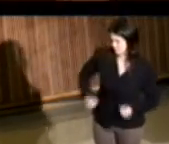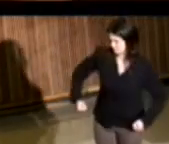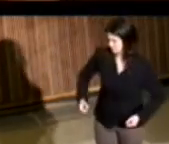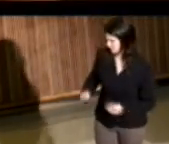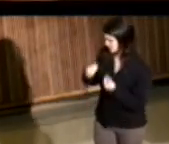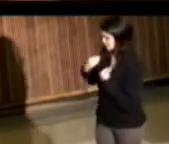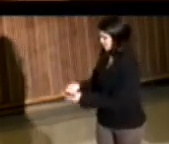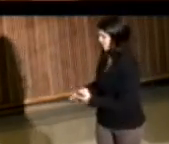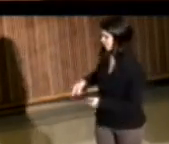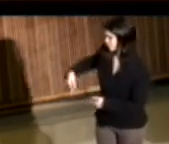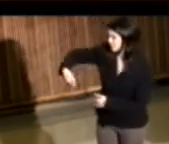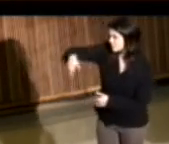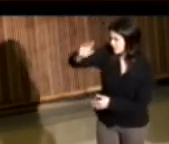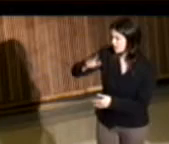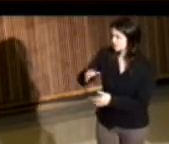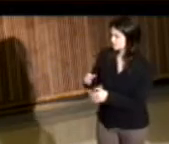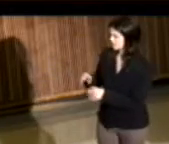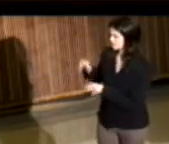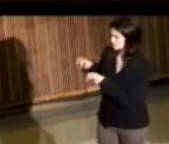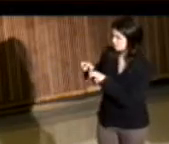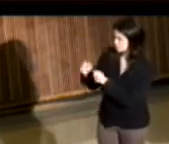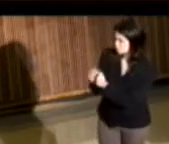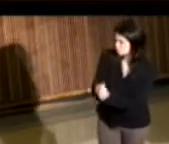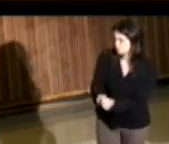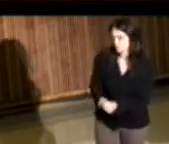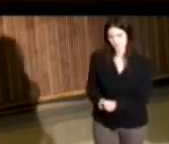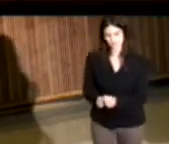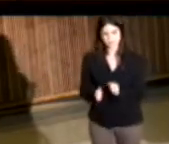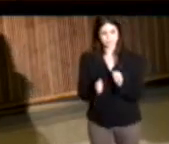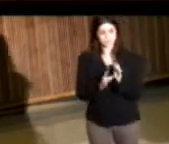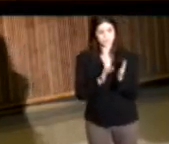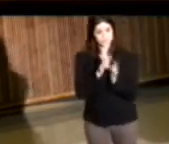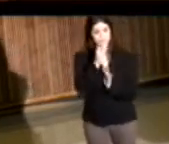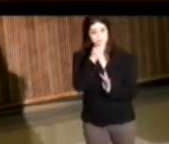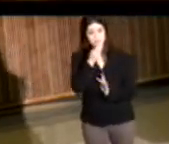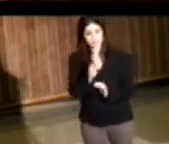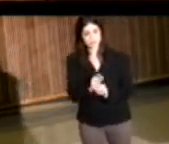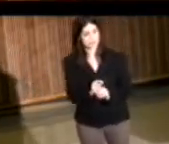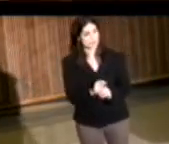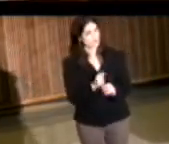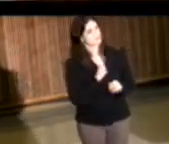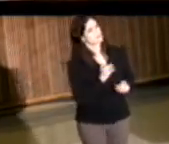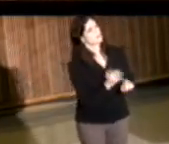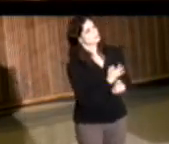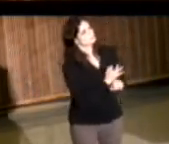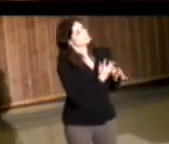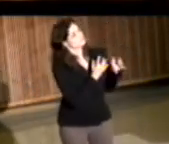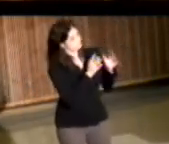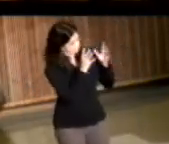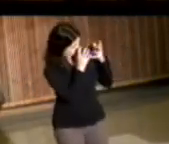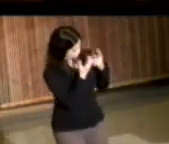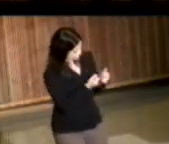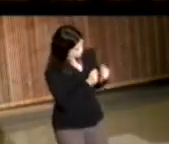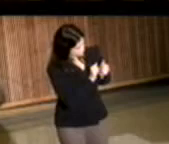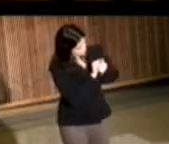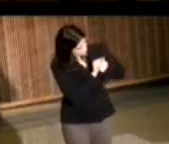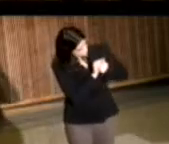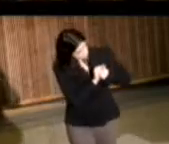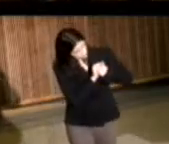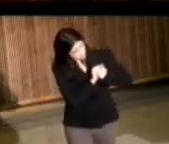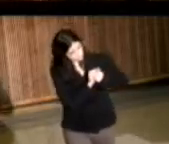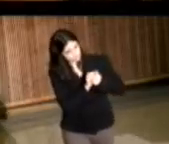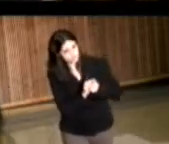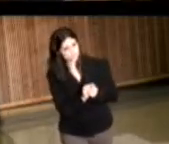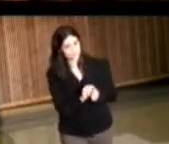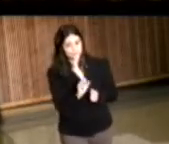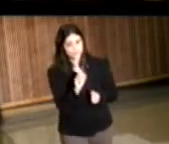Se bater de um lado, você oferece o outro lado. Mas quando eu leio esse negócio, meu sangue italiano ferve, Senhor, não permita que